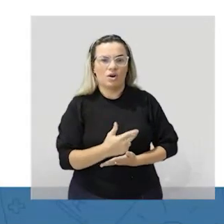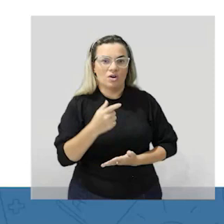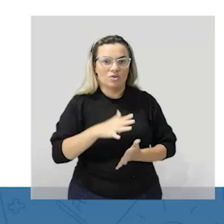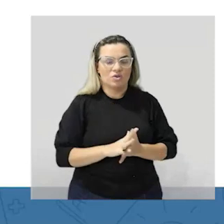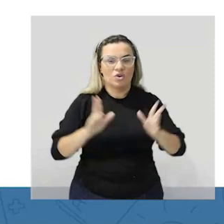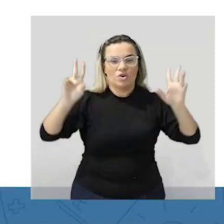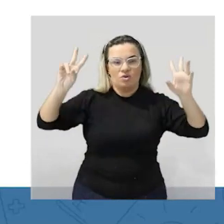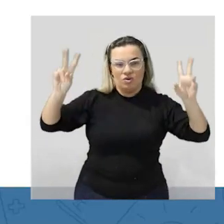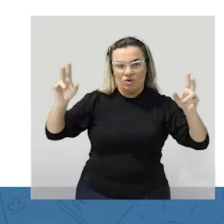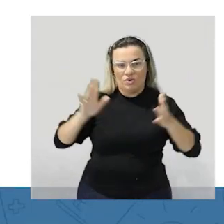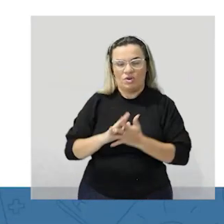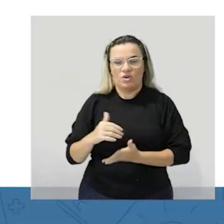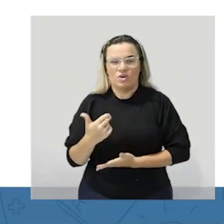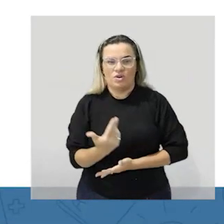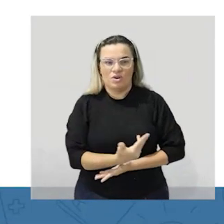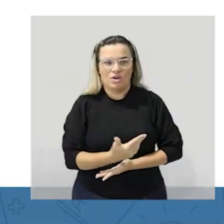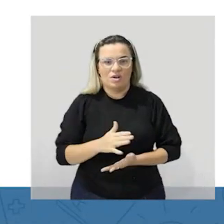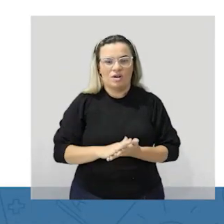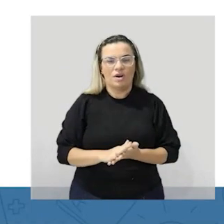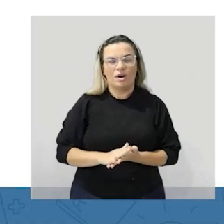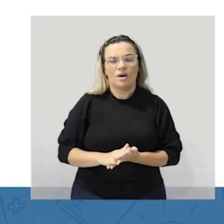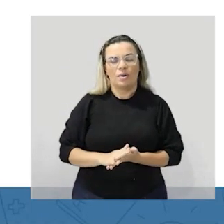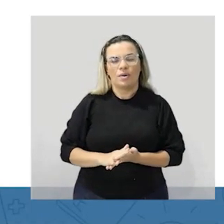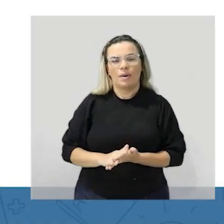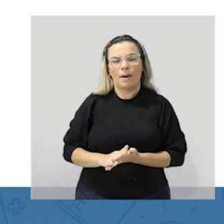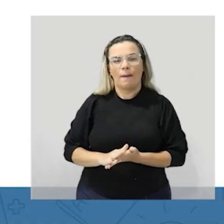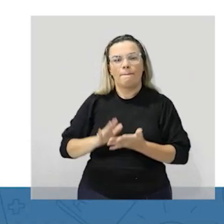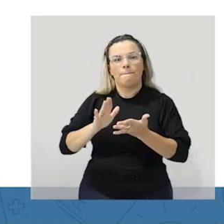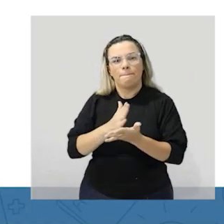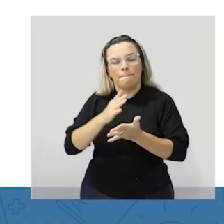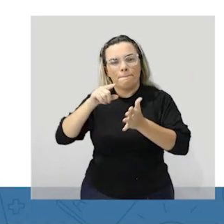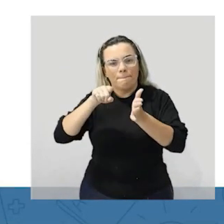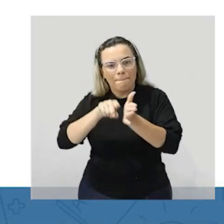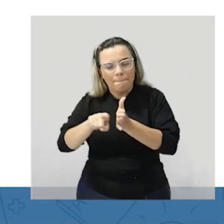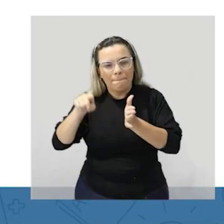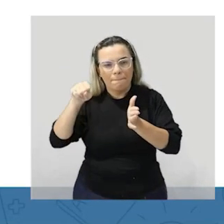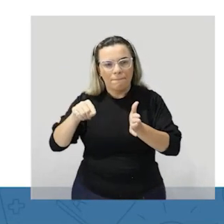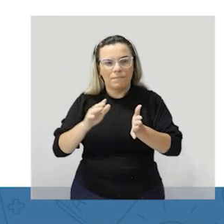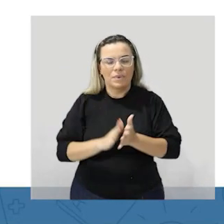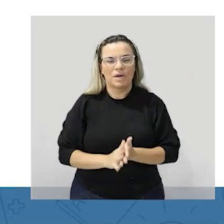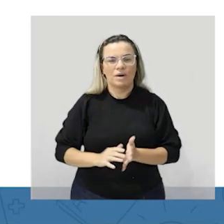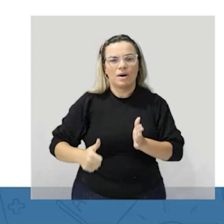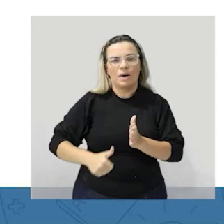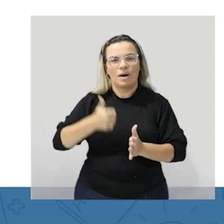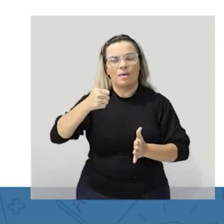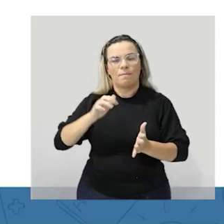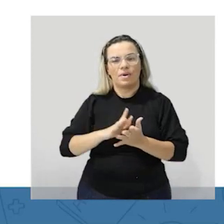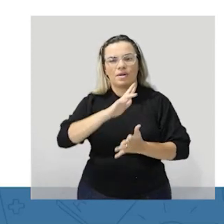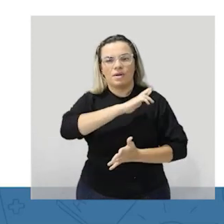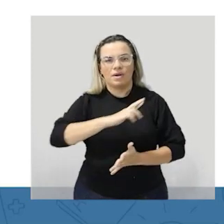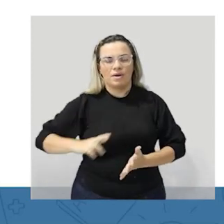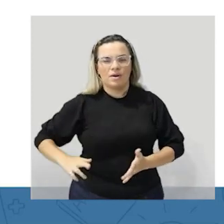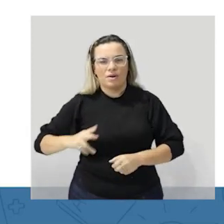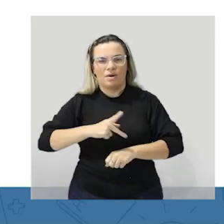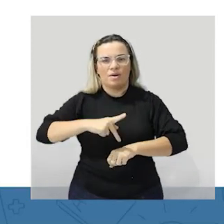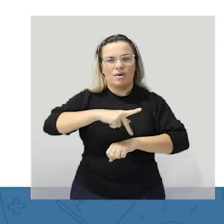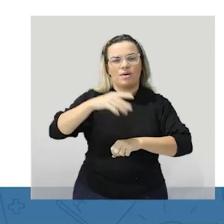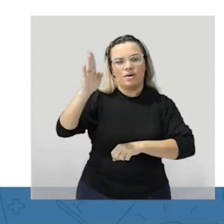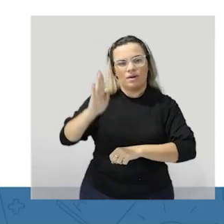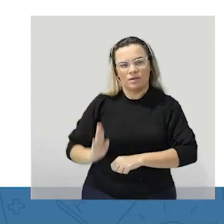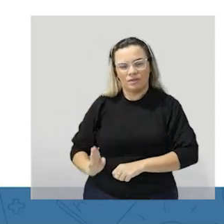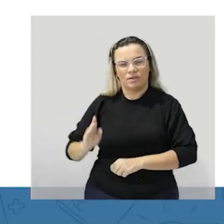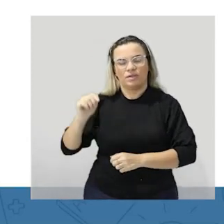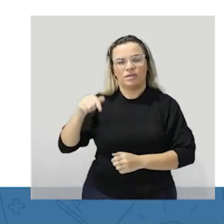hoje, nós iremos abordar questões sobre a Primeira República Brasileira. Essa Primeira República,